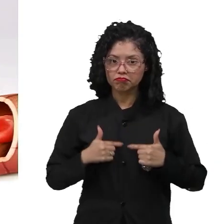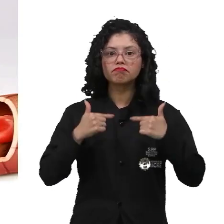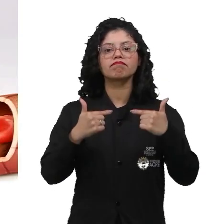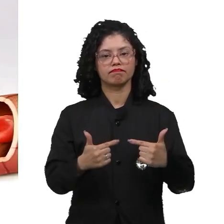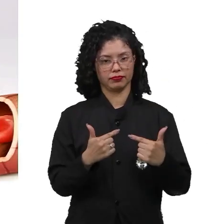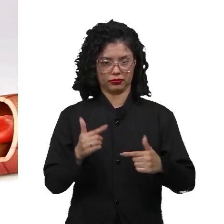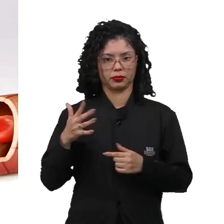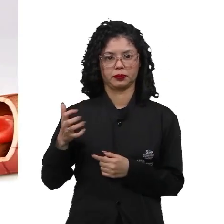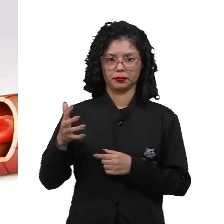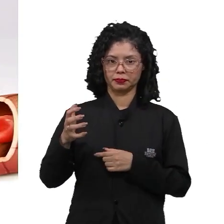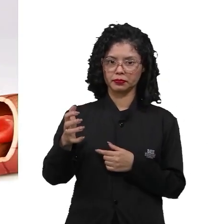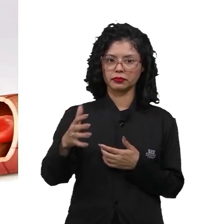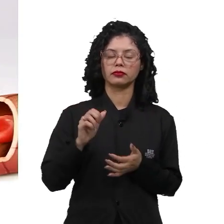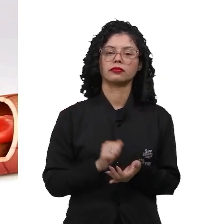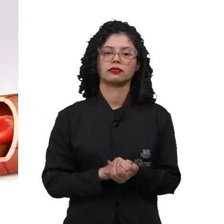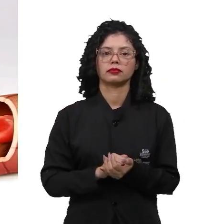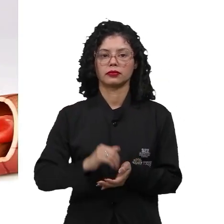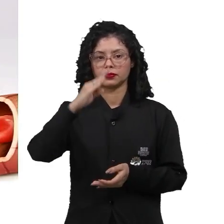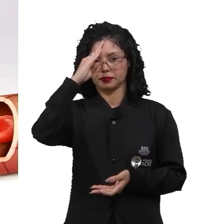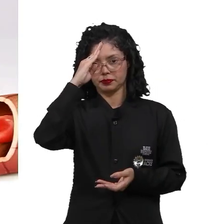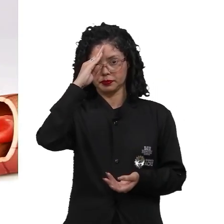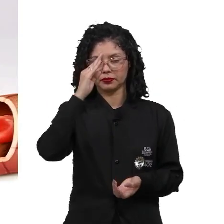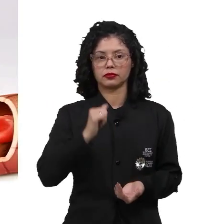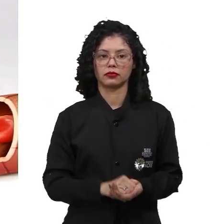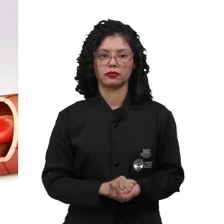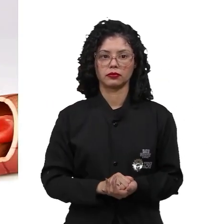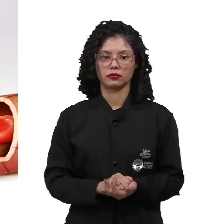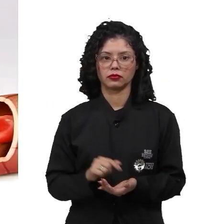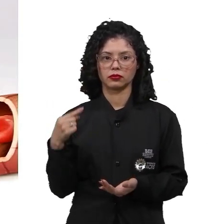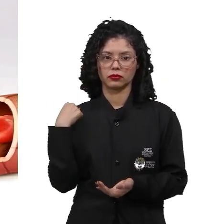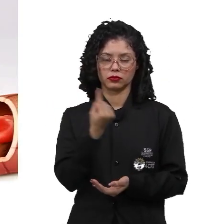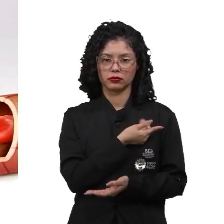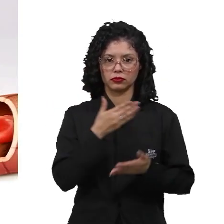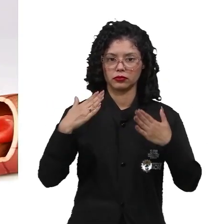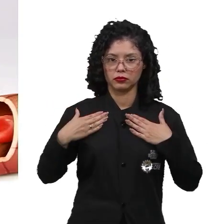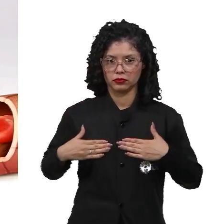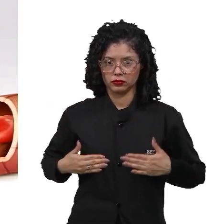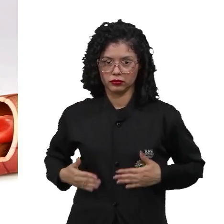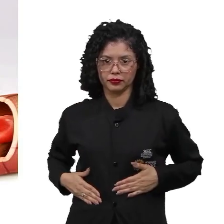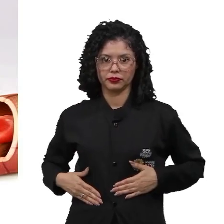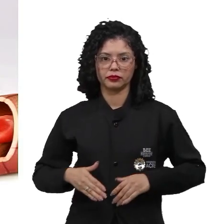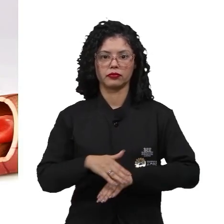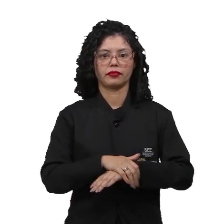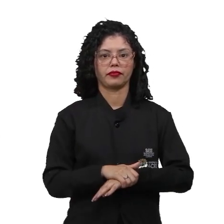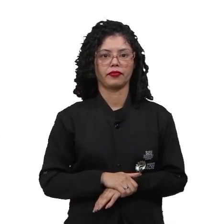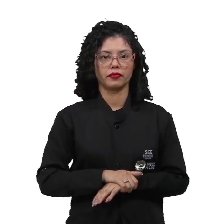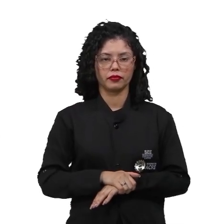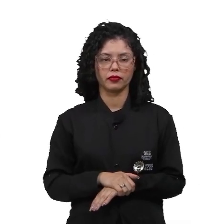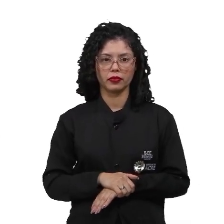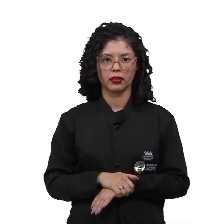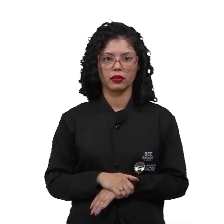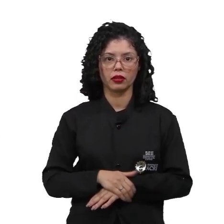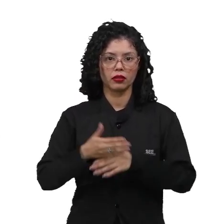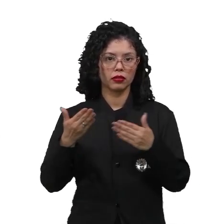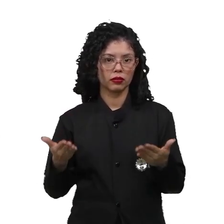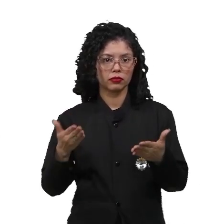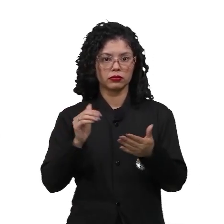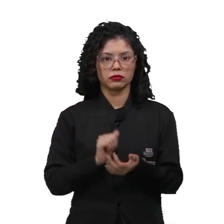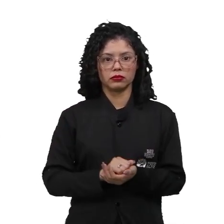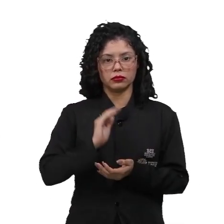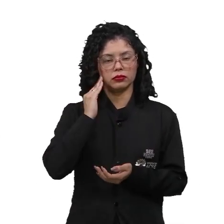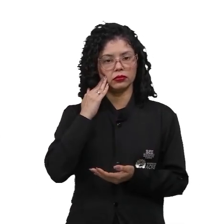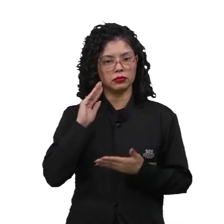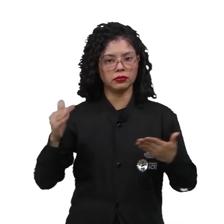às bactérias, né, são os soldados ali do nosso organismo. Então, ó, vamos